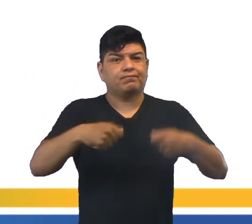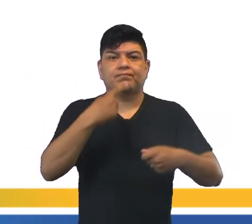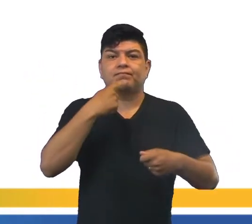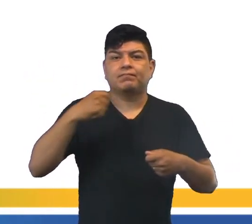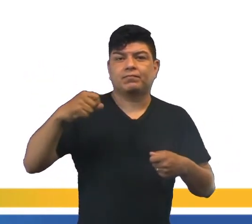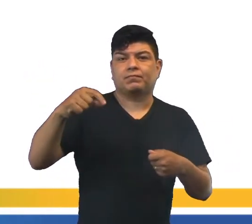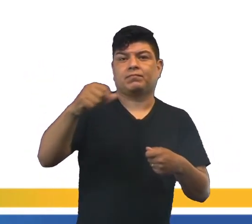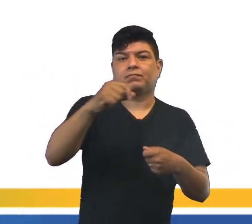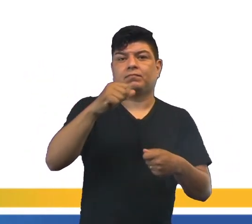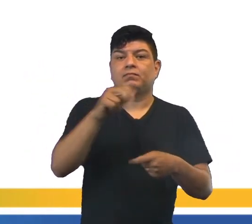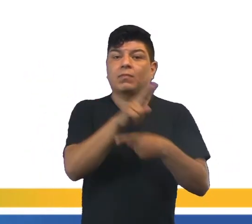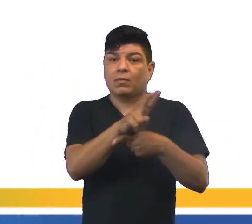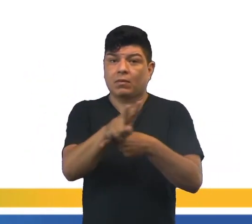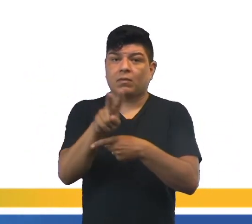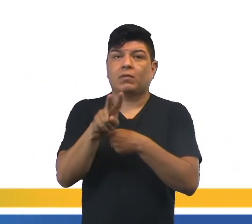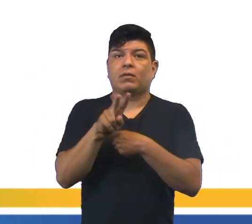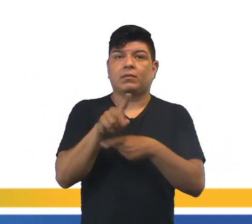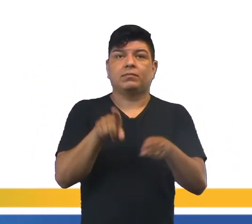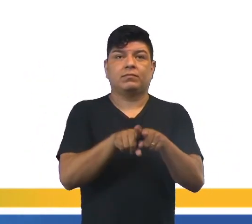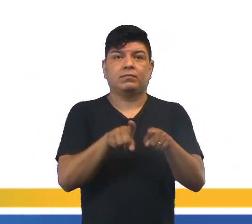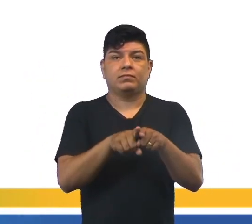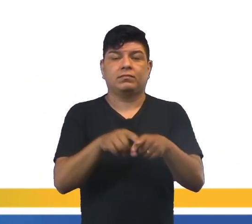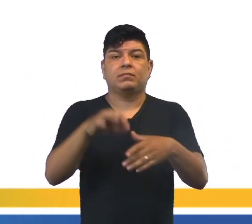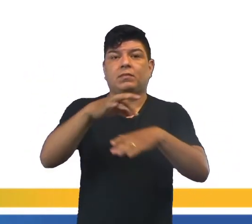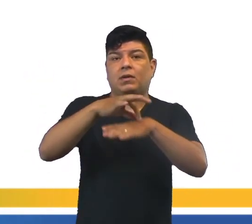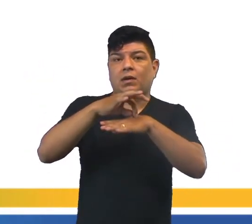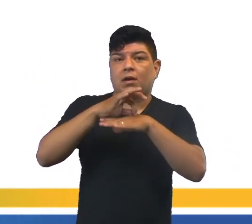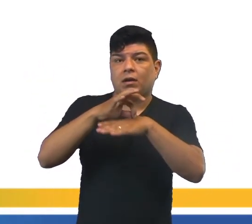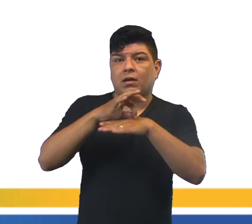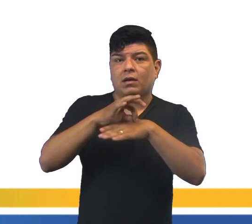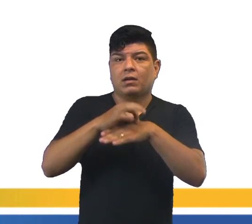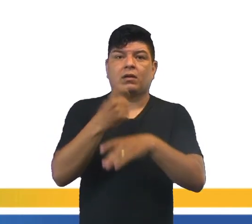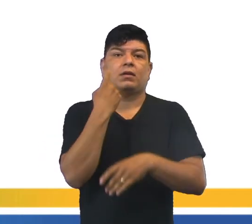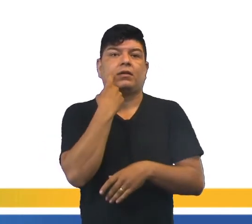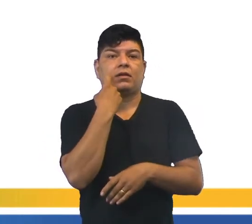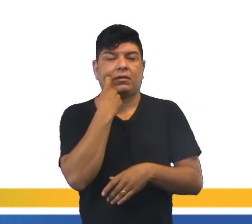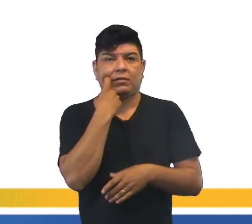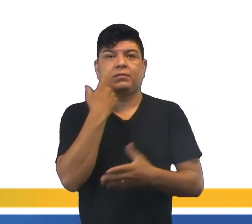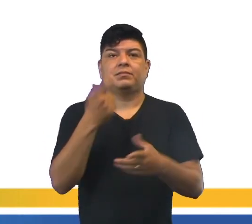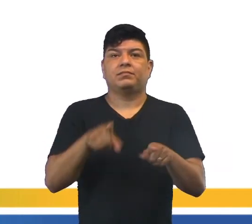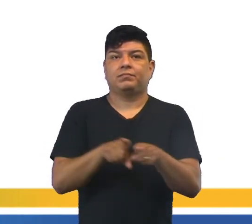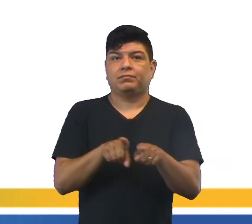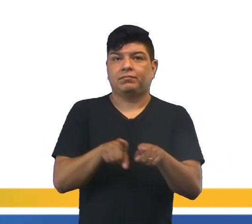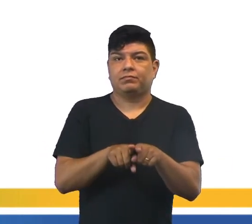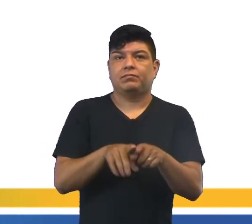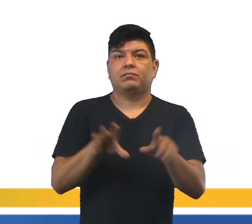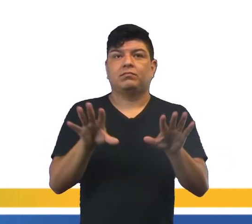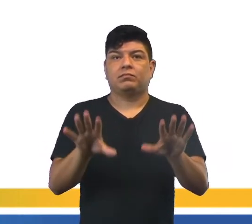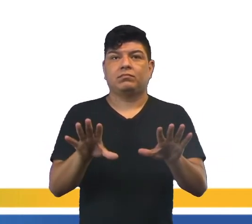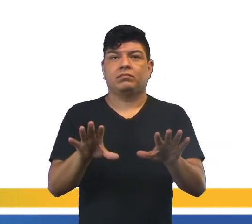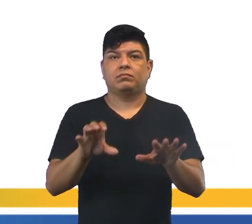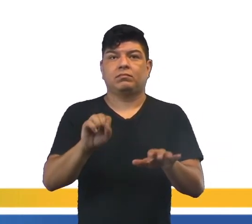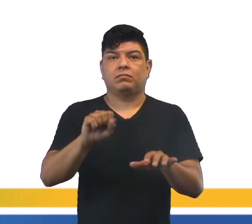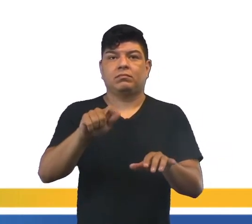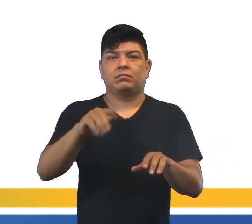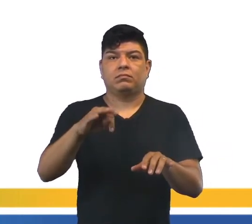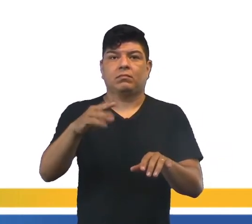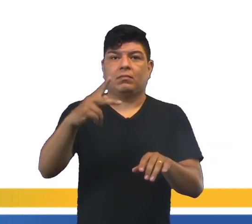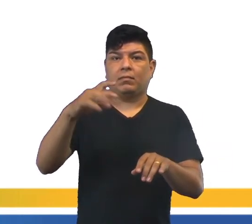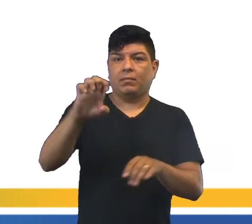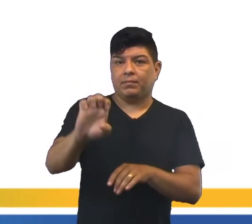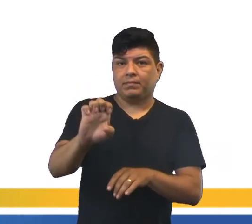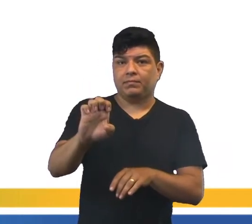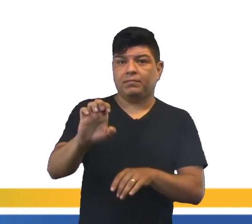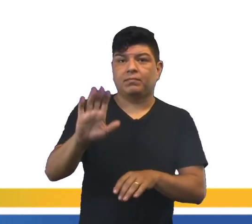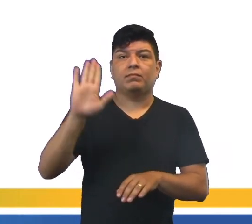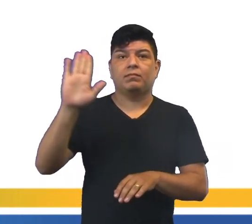como conservante, né? A carne, o peixe, e também a extração, né, de salitre no Chile, como